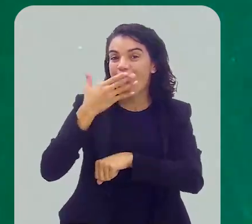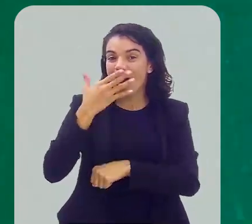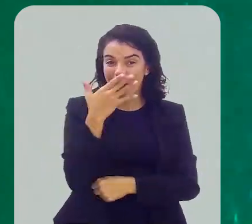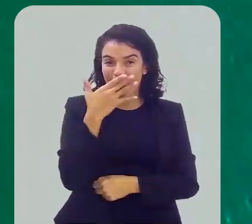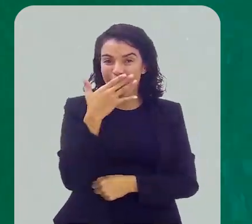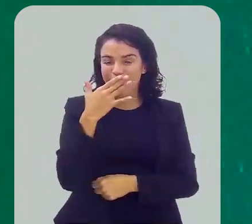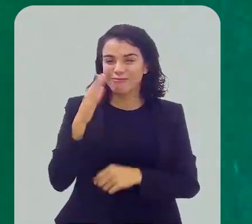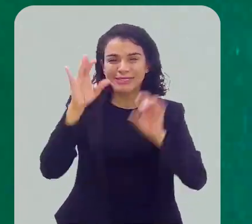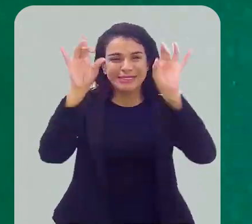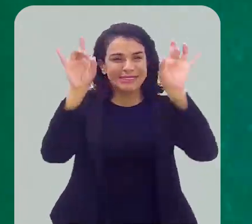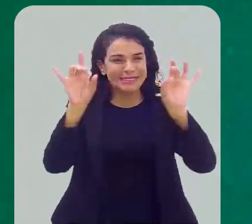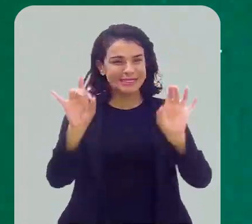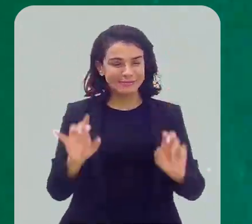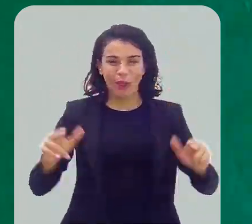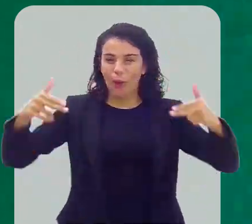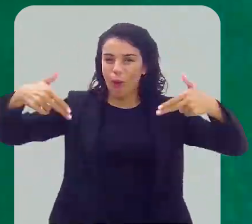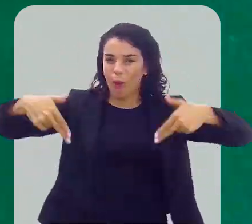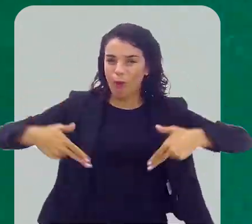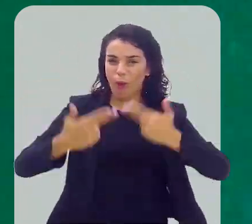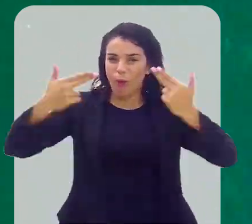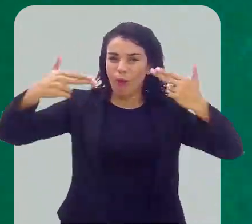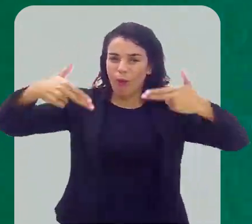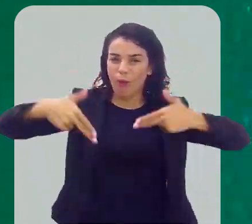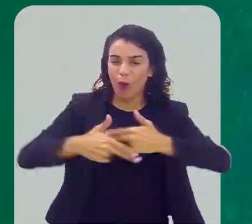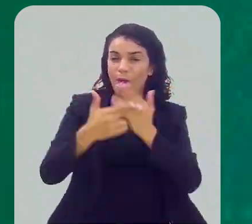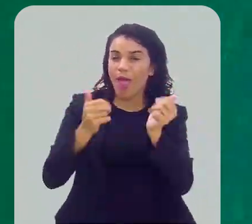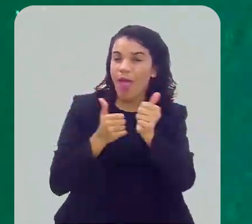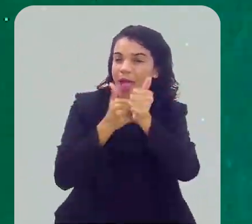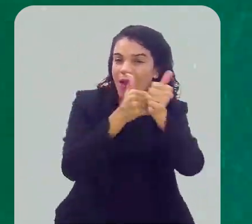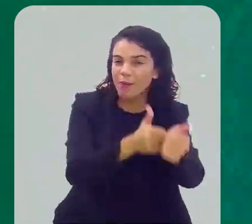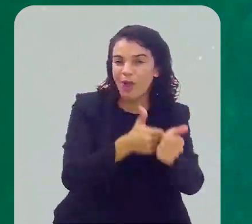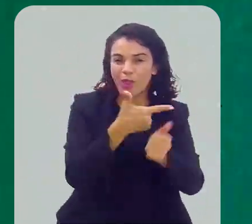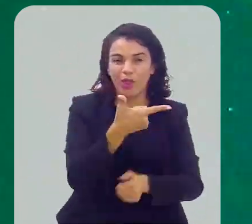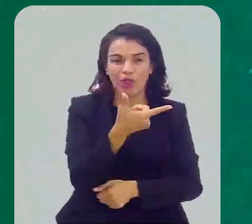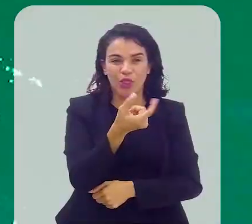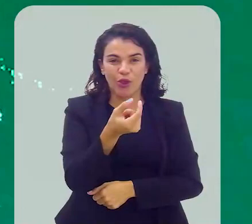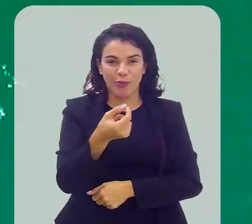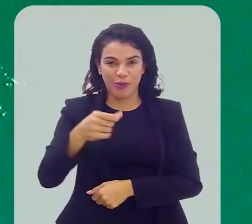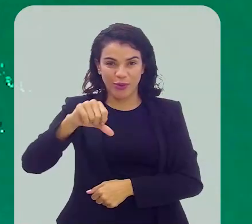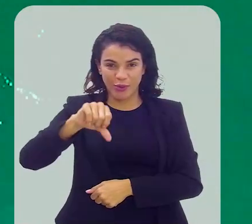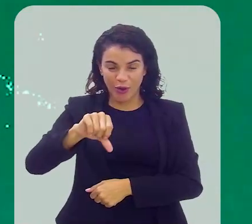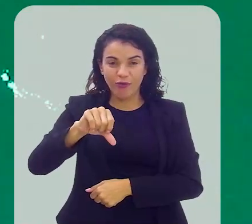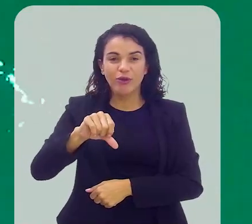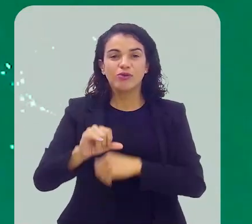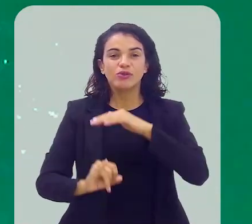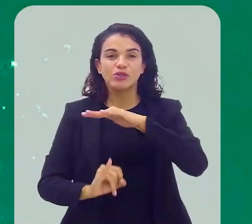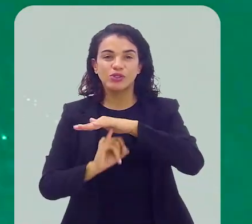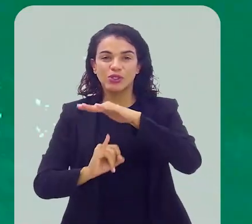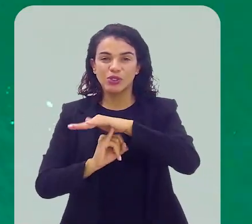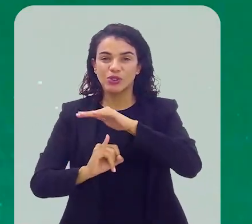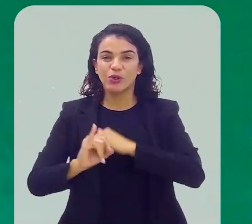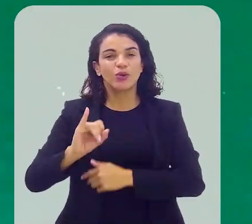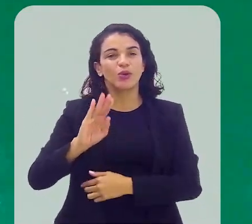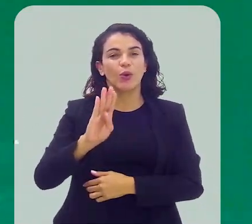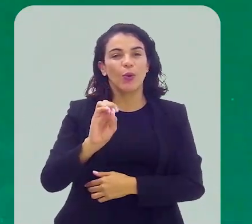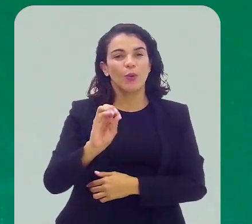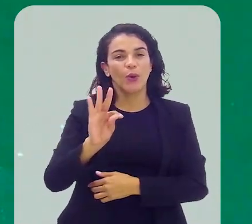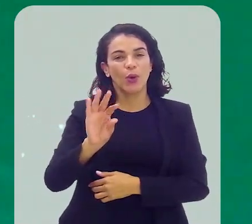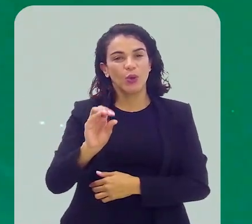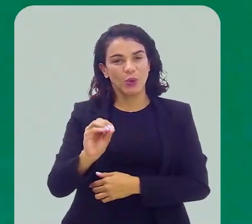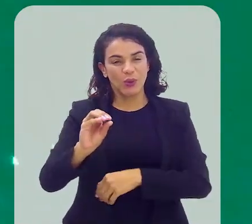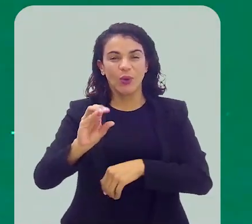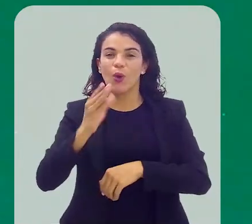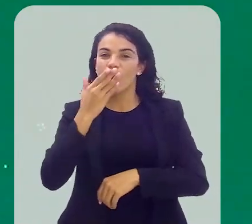rotina desses golfinhos tão especiais é acompanhada desde 2009 por pesquisadores do Instituto Boto